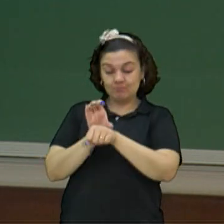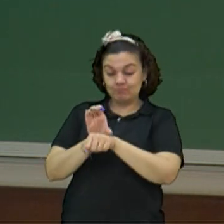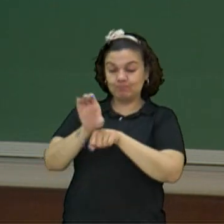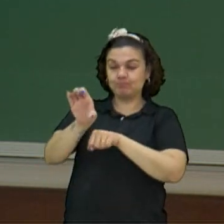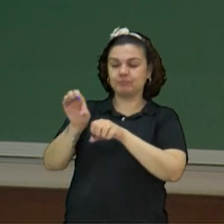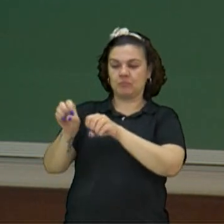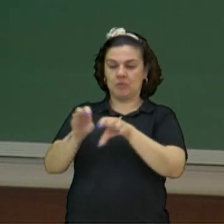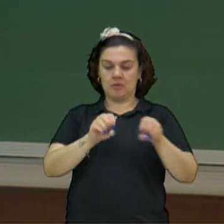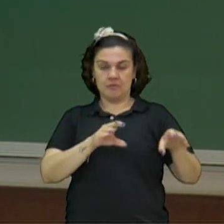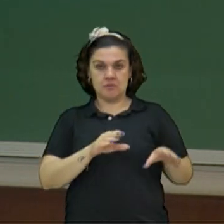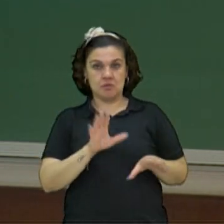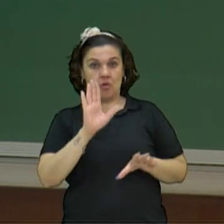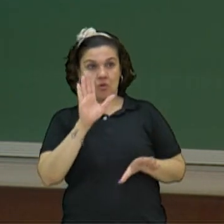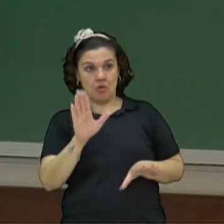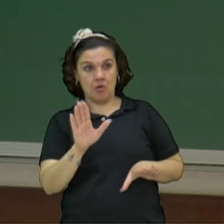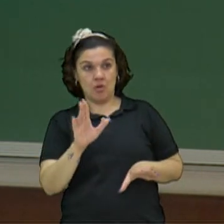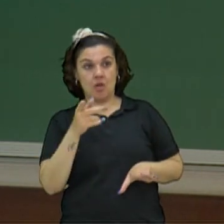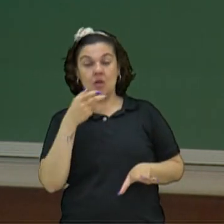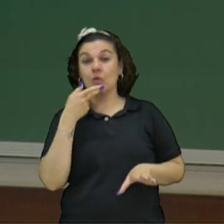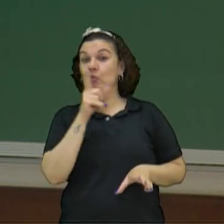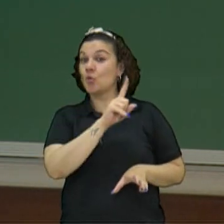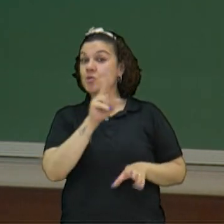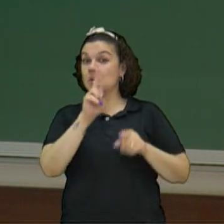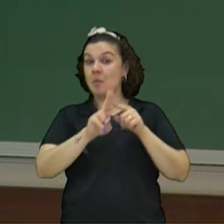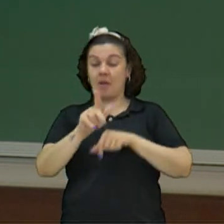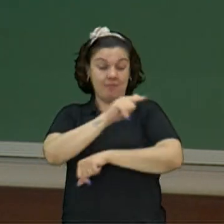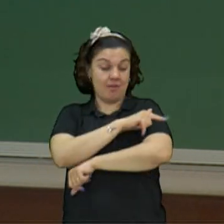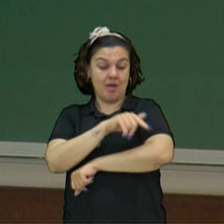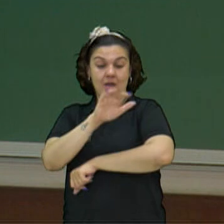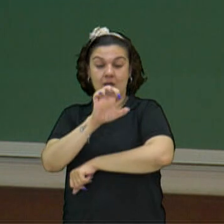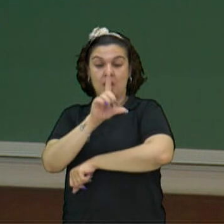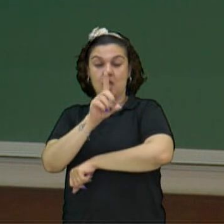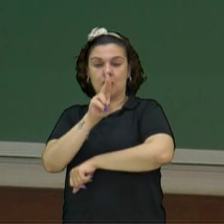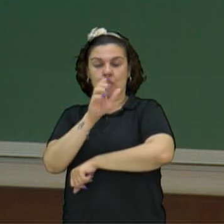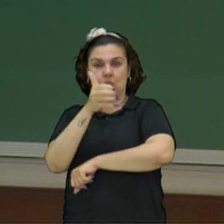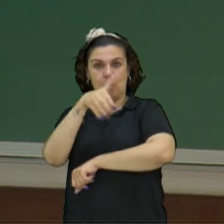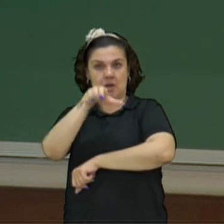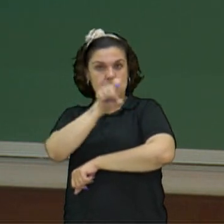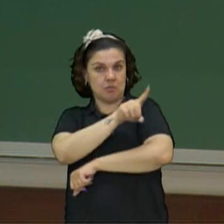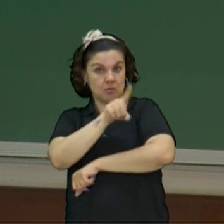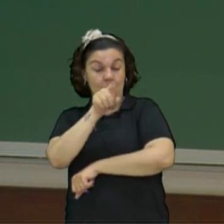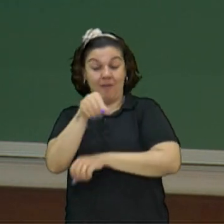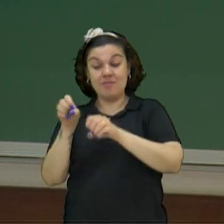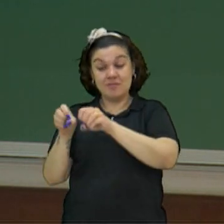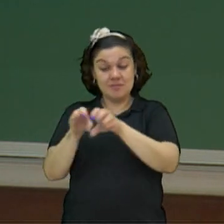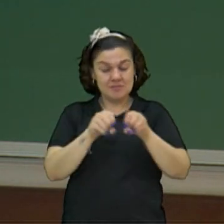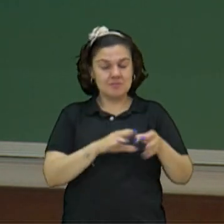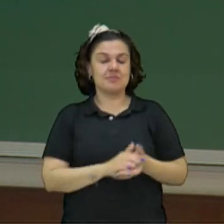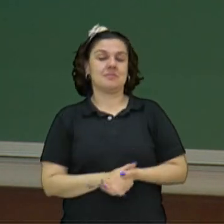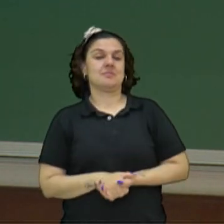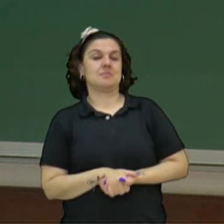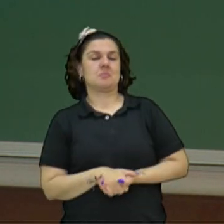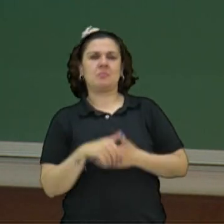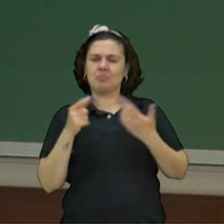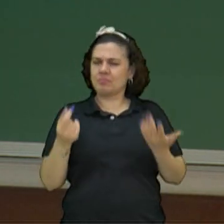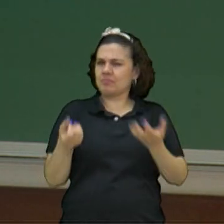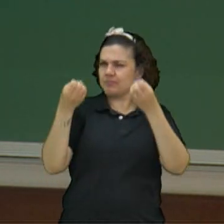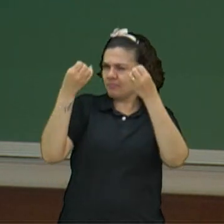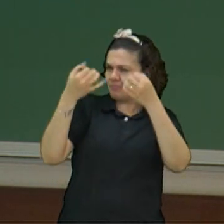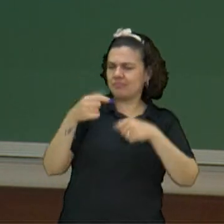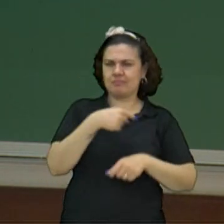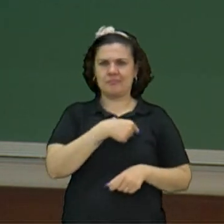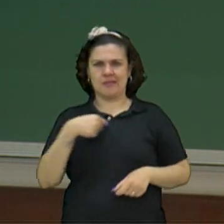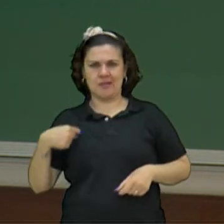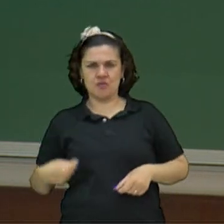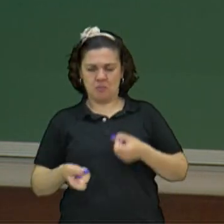ensino. Veja que eu não estou usando a palavra educação, a palavra é ensino. Então, o que explica a China ter um